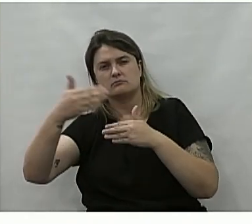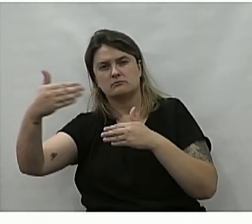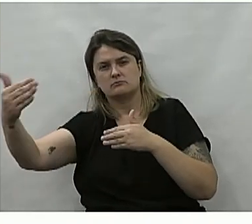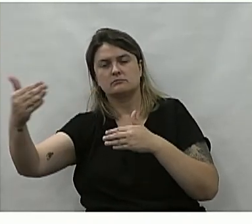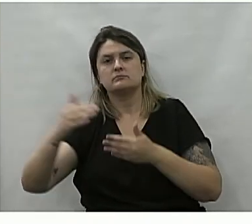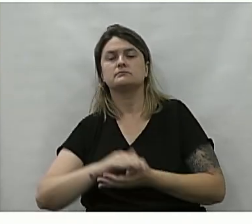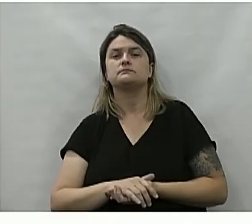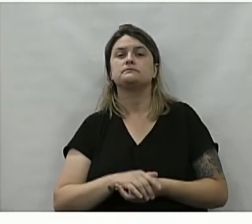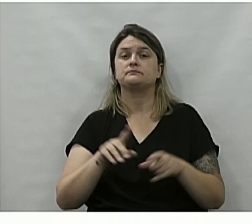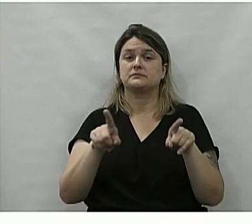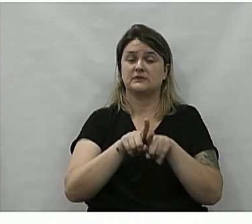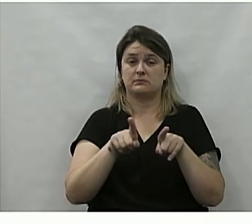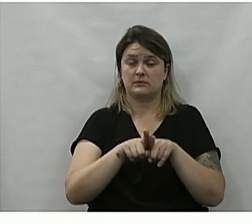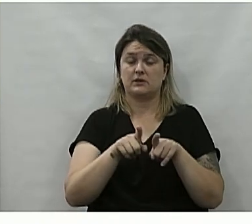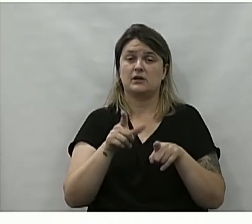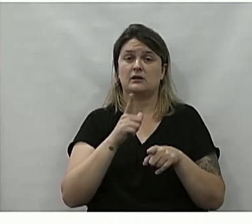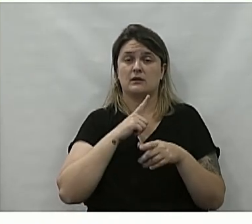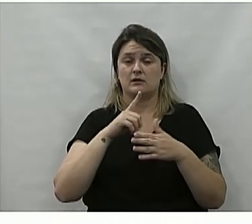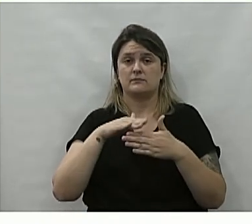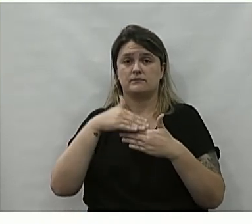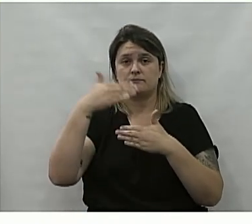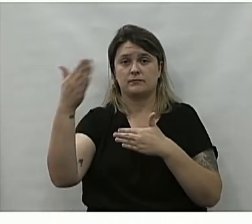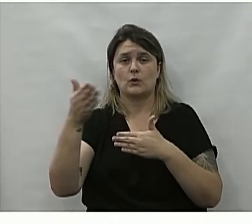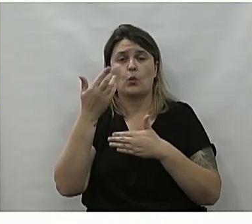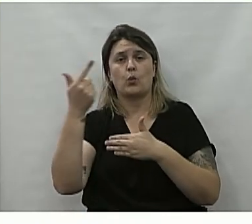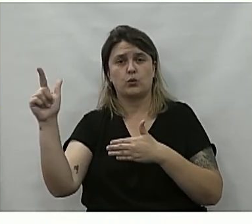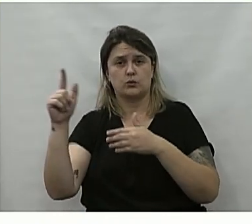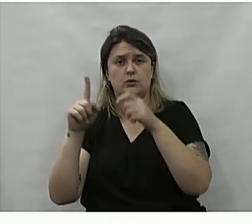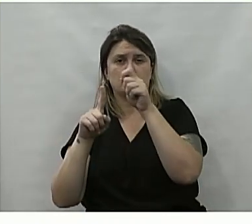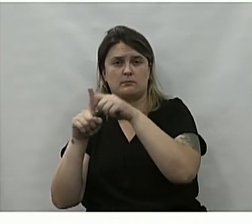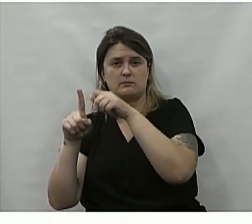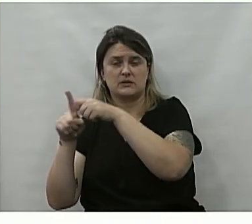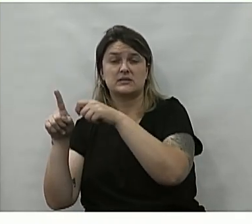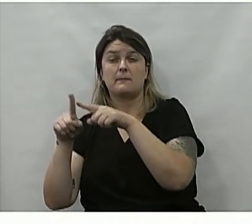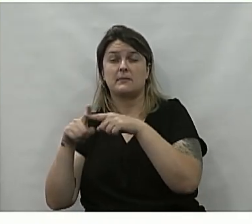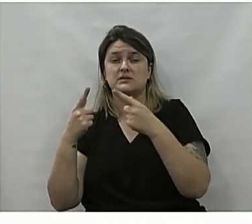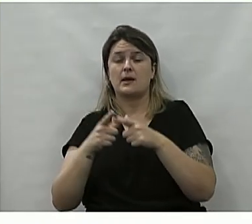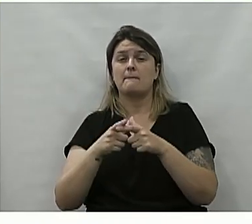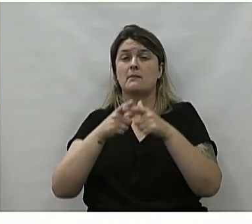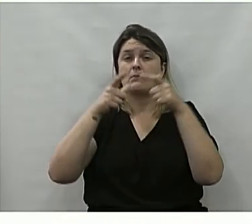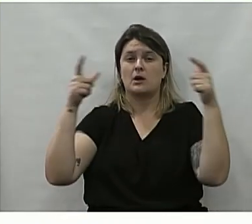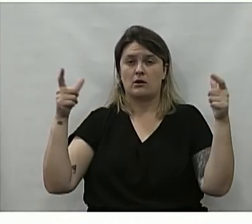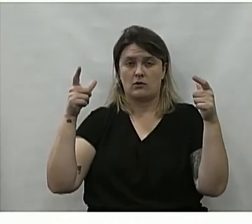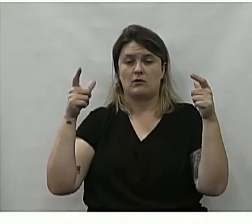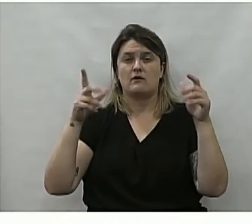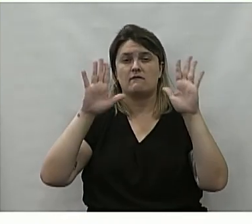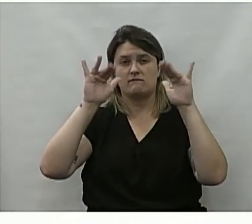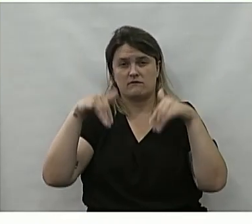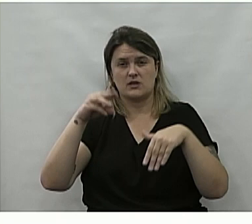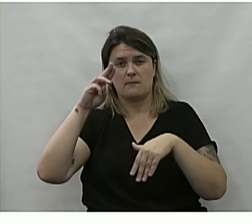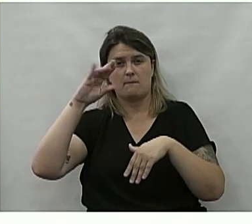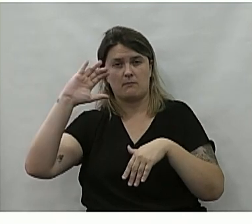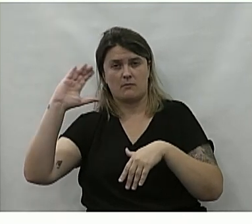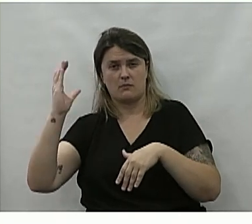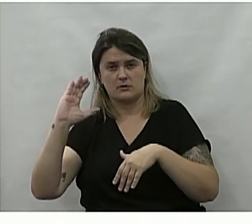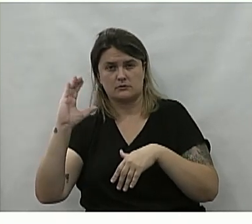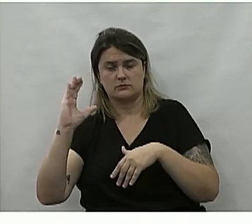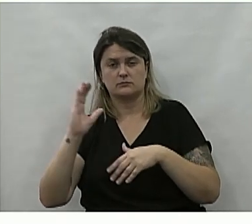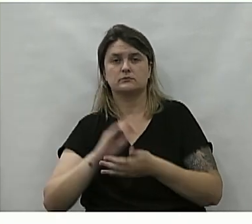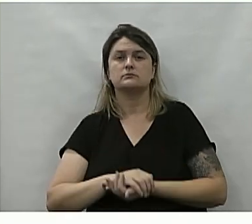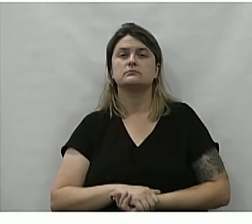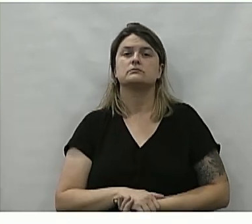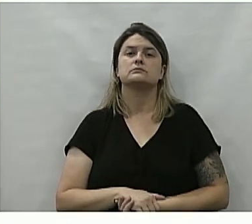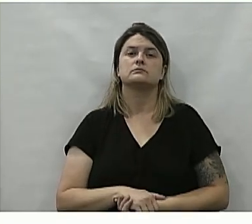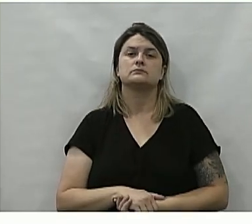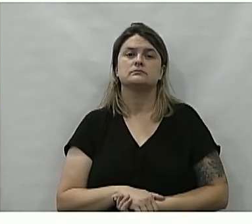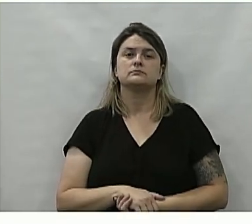Também Temos Na sequência Aqui nos outros meses Mas acaba Surgindo essa Indagação Em relação Ao mês